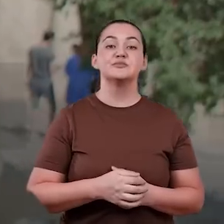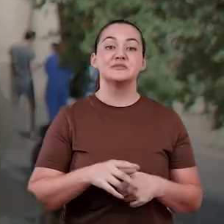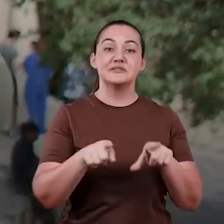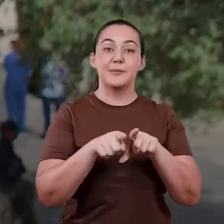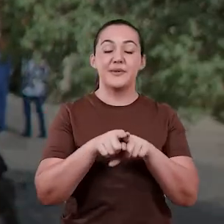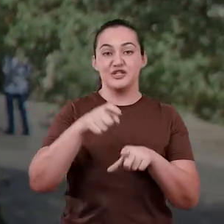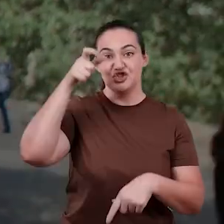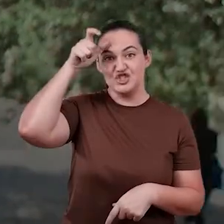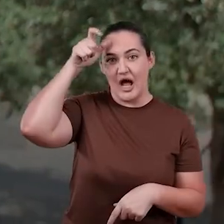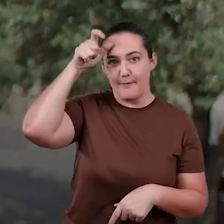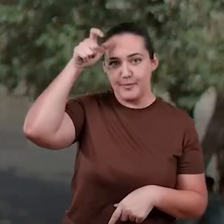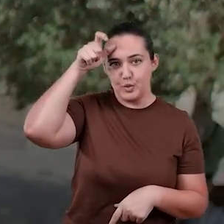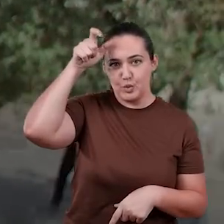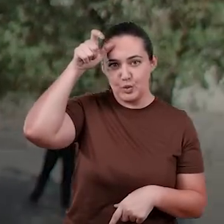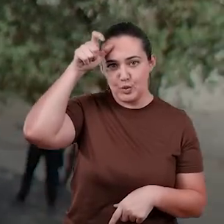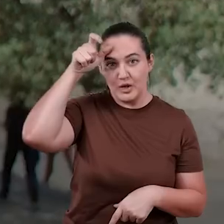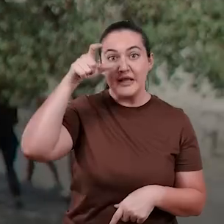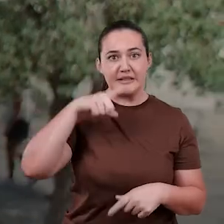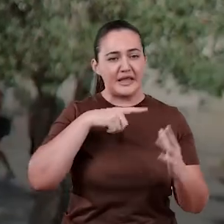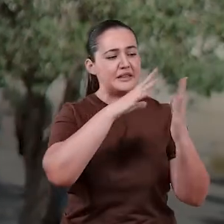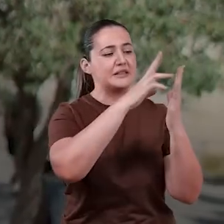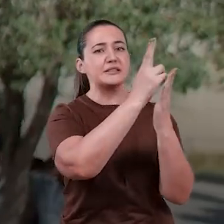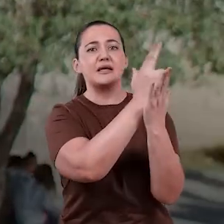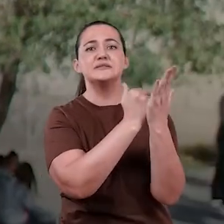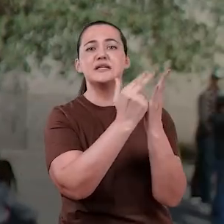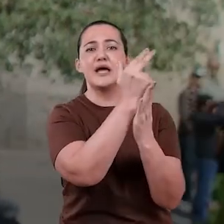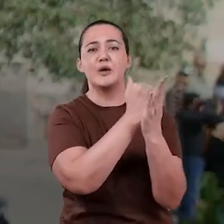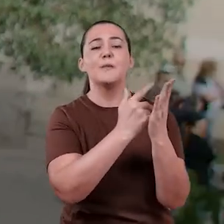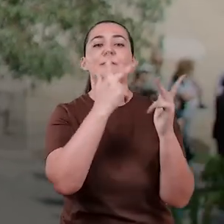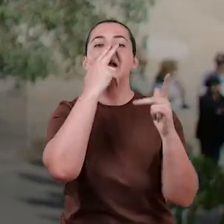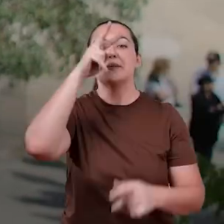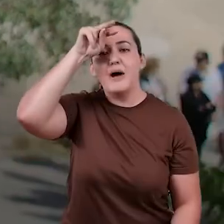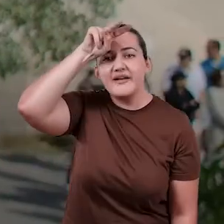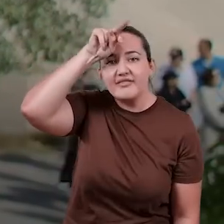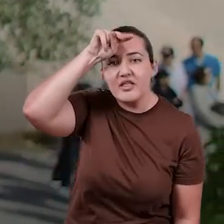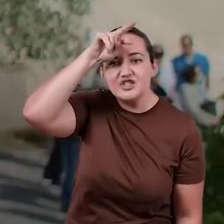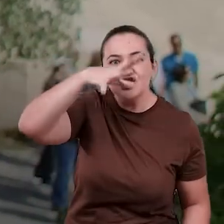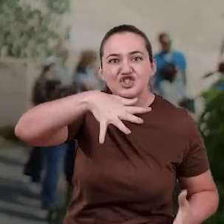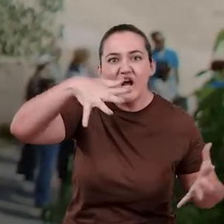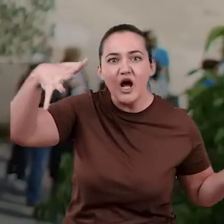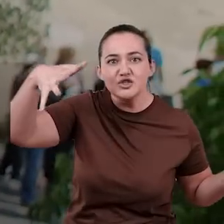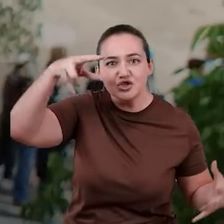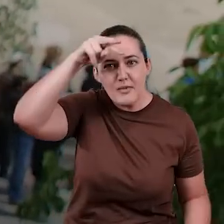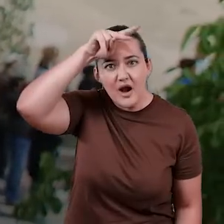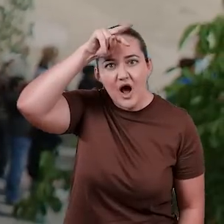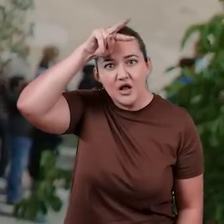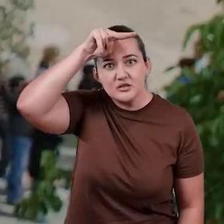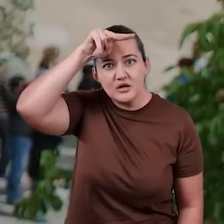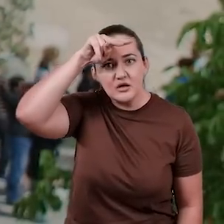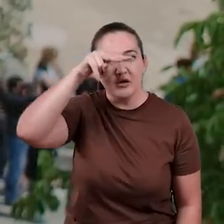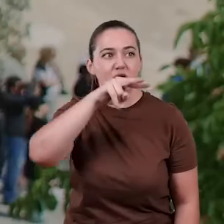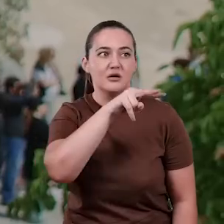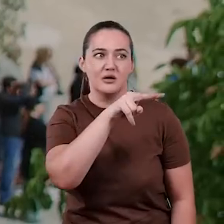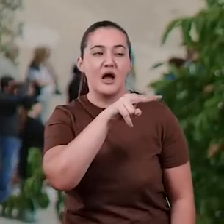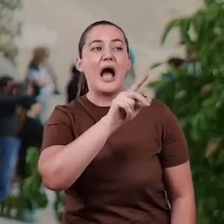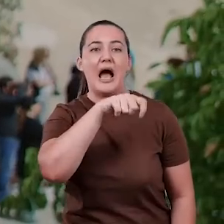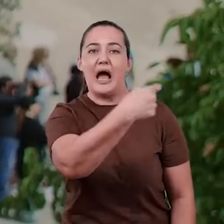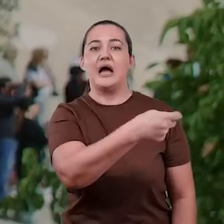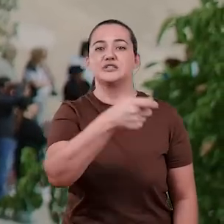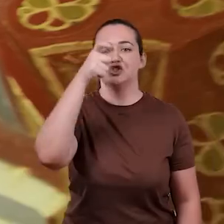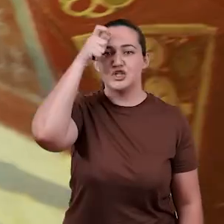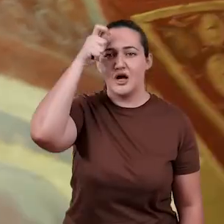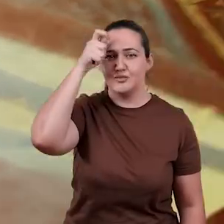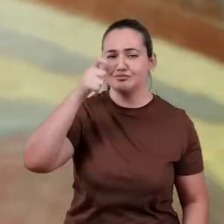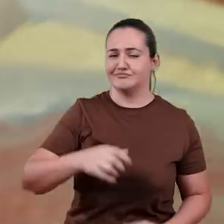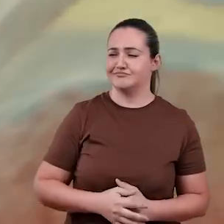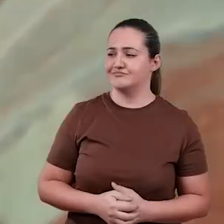simbolizado, desenhado como se fosse uma barata gigante. E uma outra curiosidade também desses monastérios que nós temos aqui é que muitos